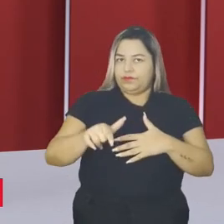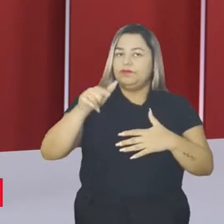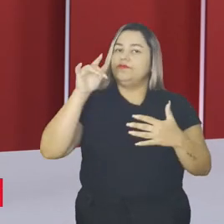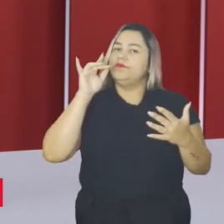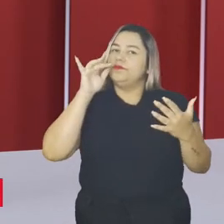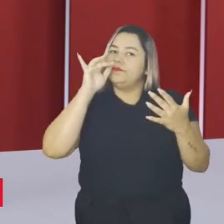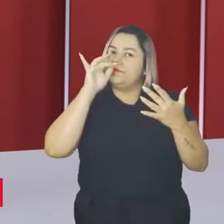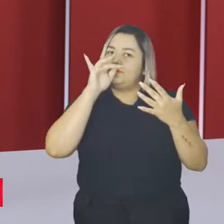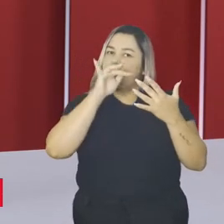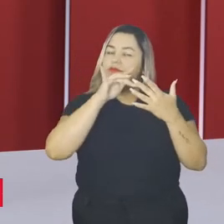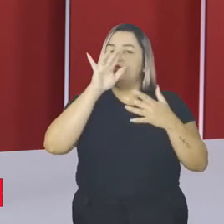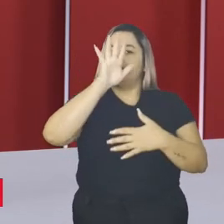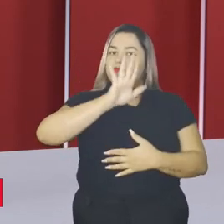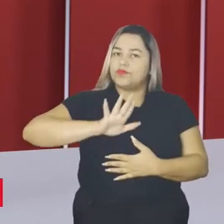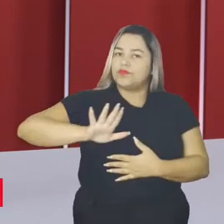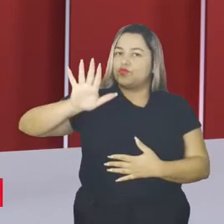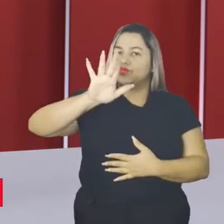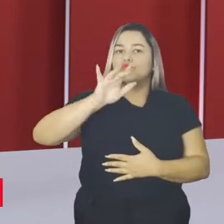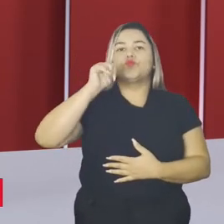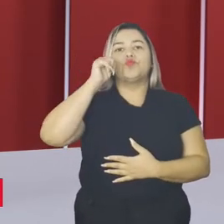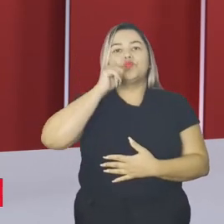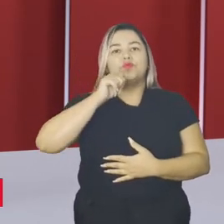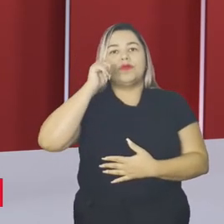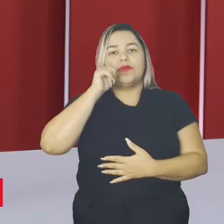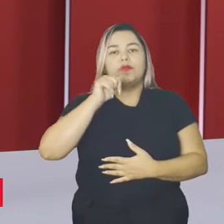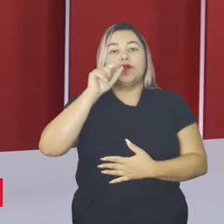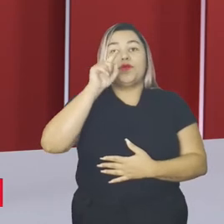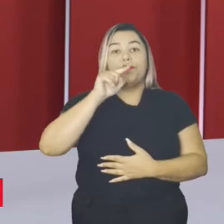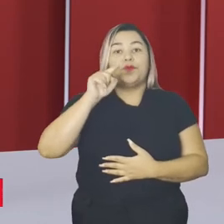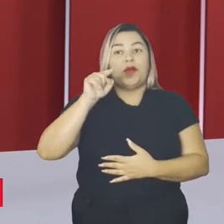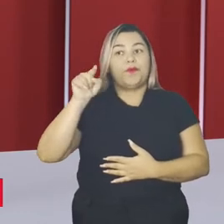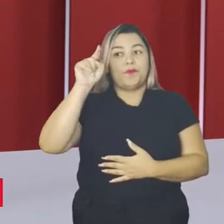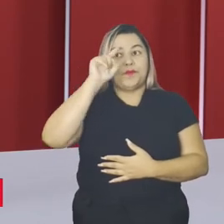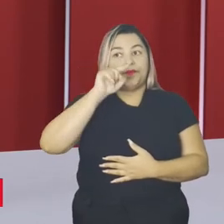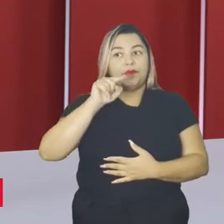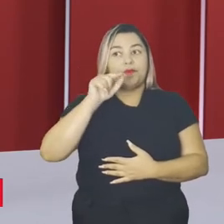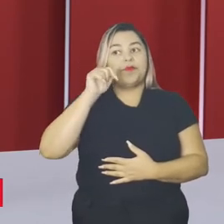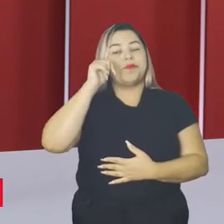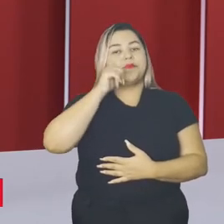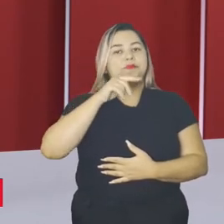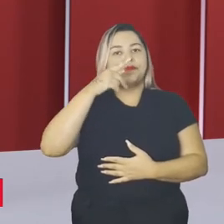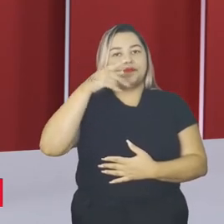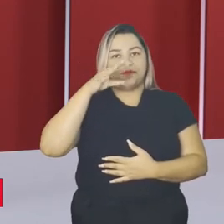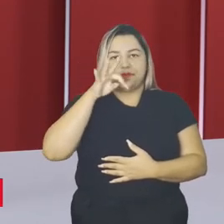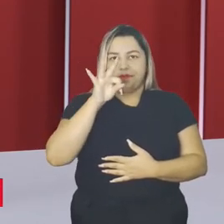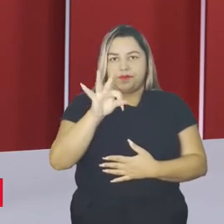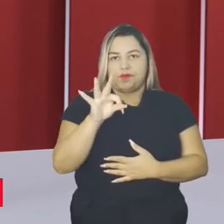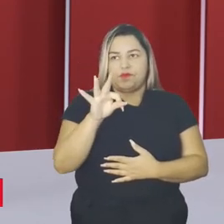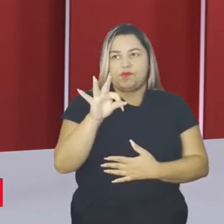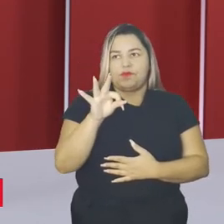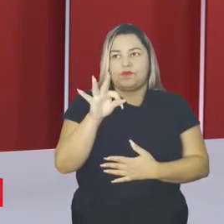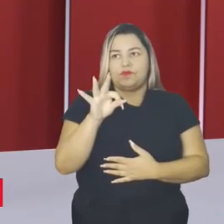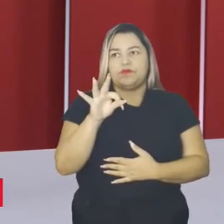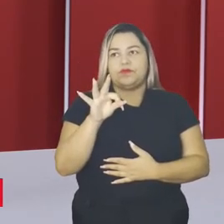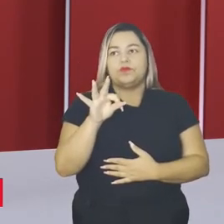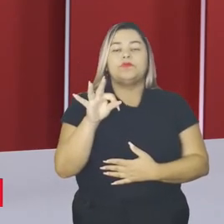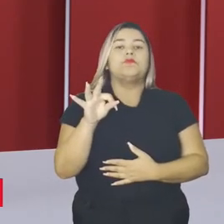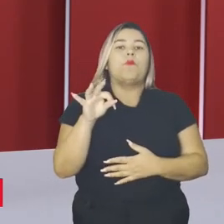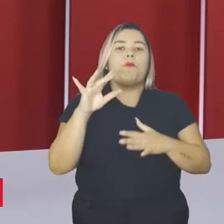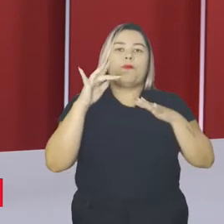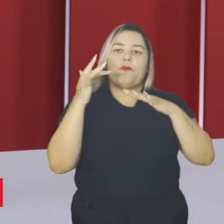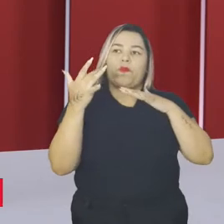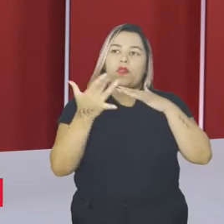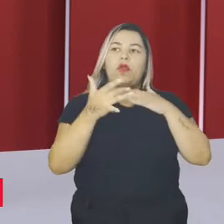Secretaria Nacional de Mulheres. Então, @mulherespt, exatamente. pelas redes sociais, você